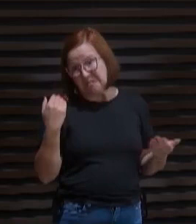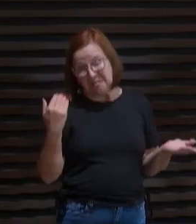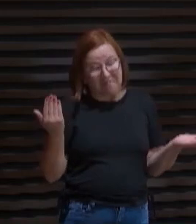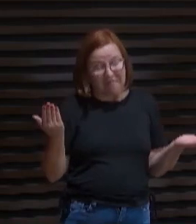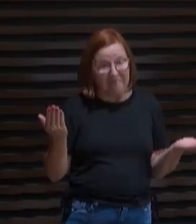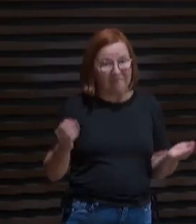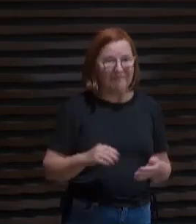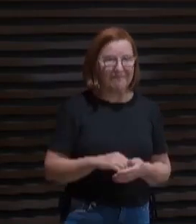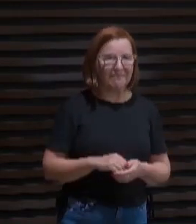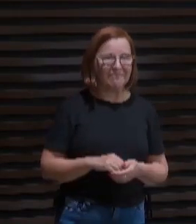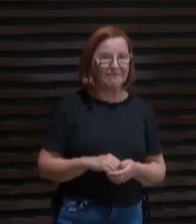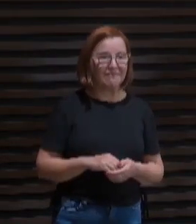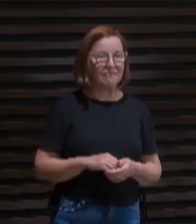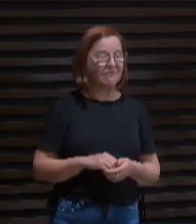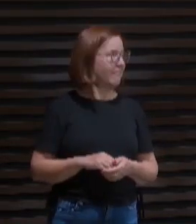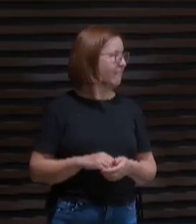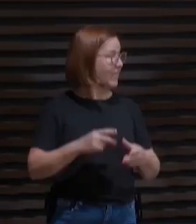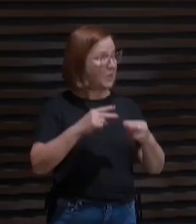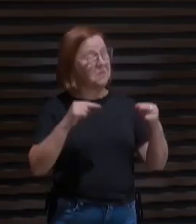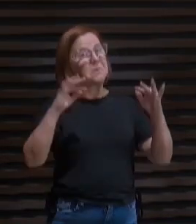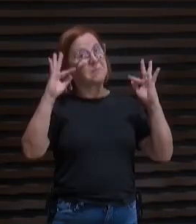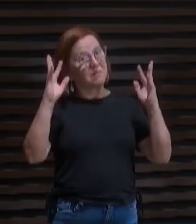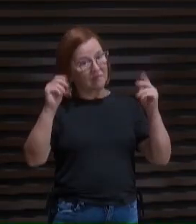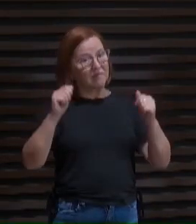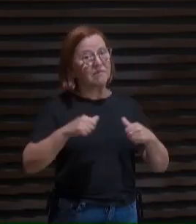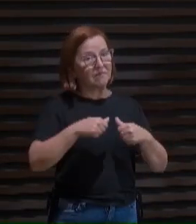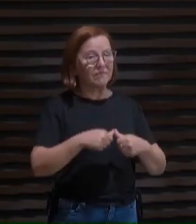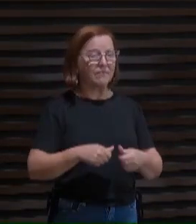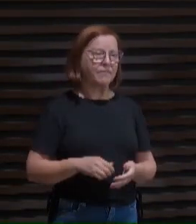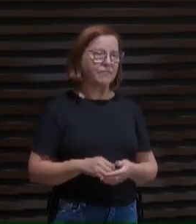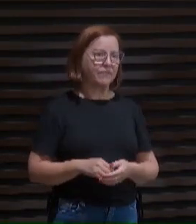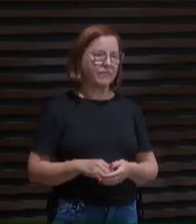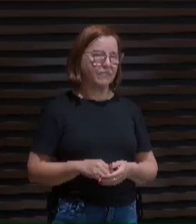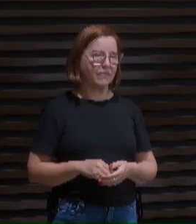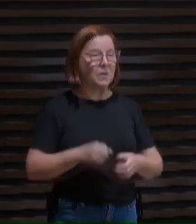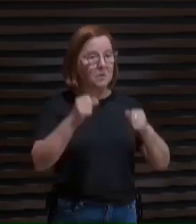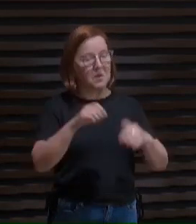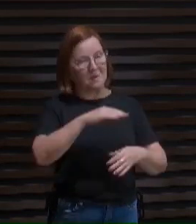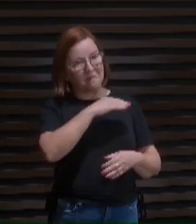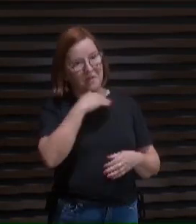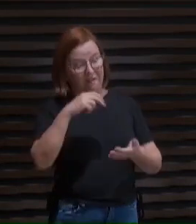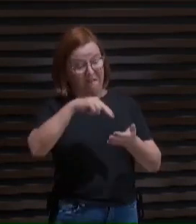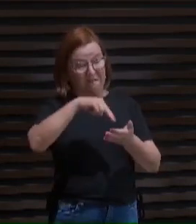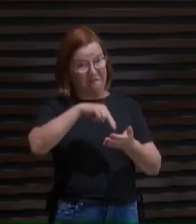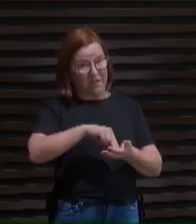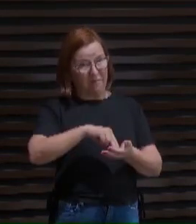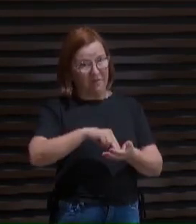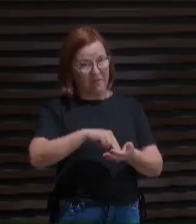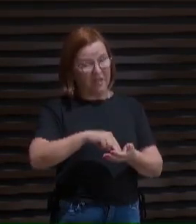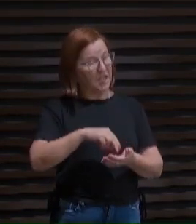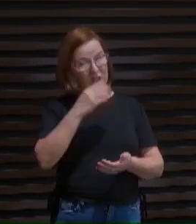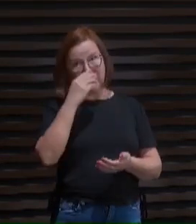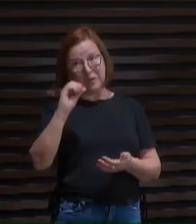oh, que coisa mais maravilhosa é isso. Você poder morrer ali, firme sem negar o seu... Você está pronto